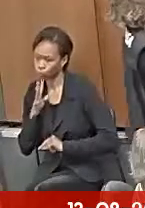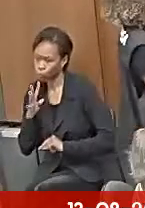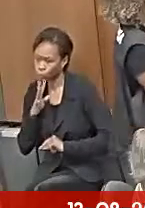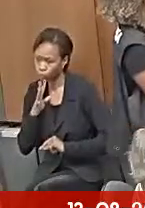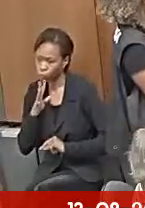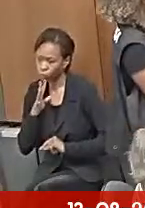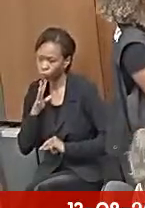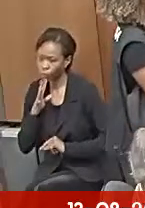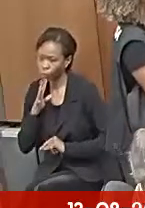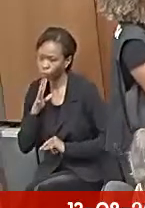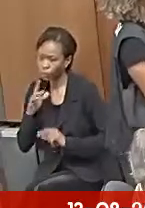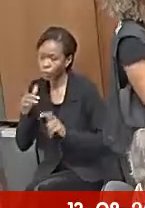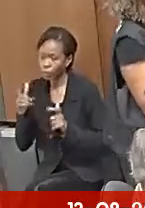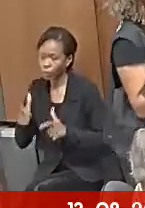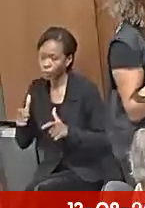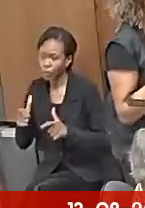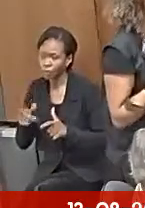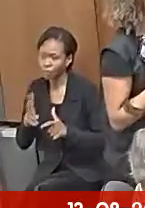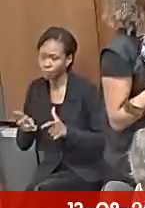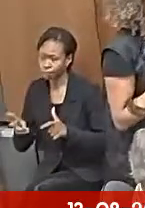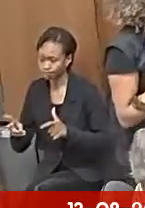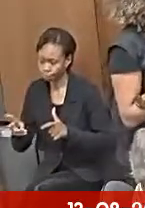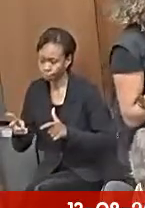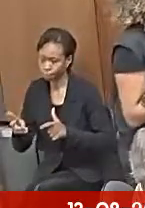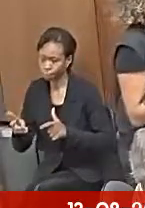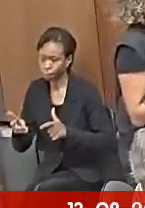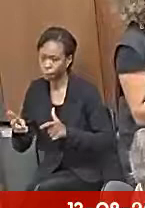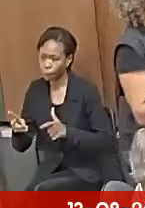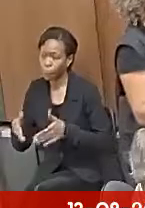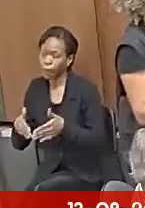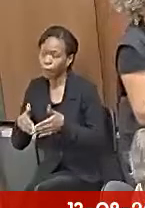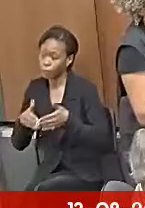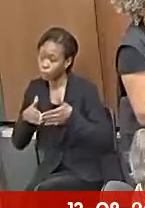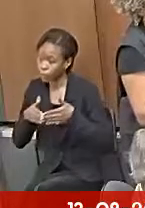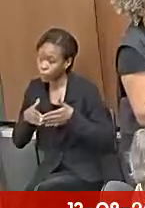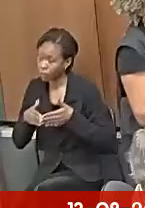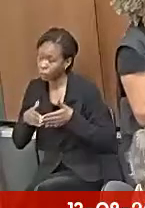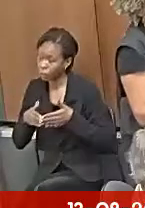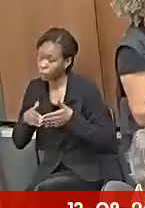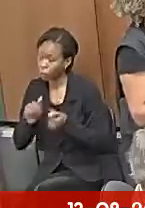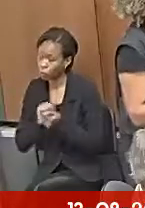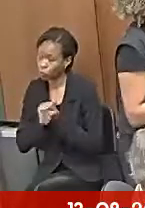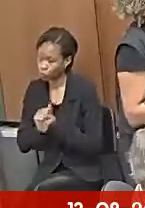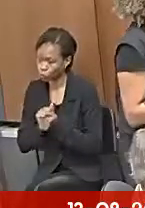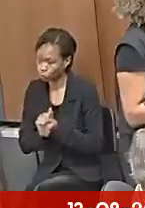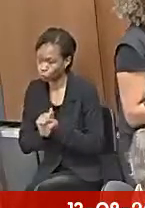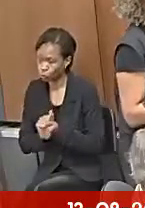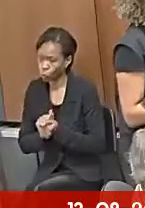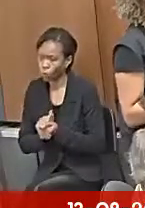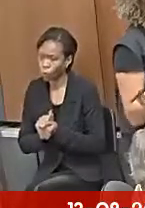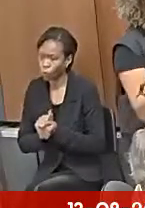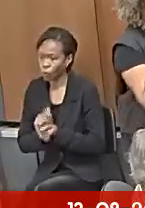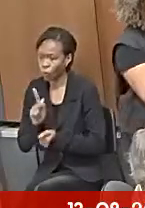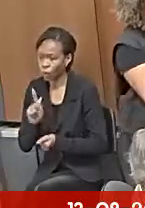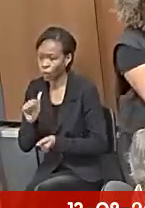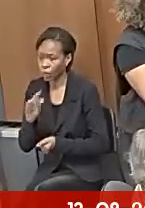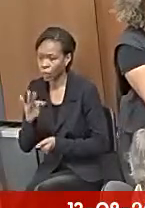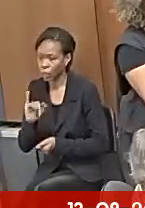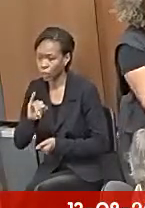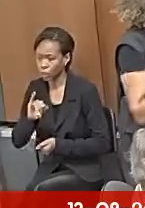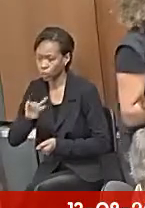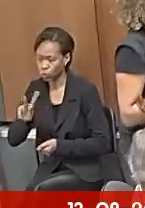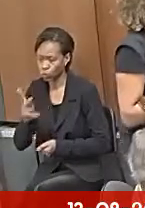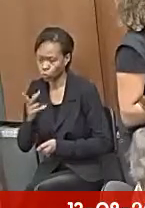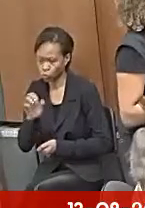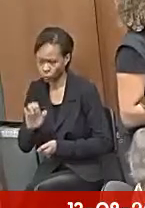terminalidade na oportunidade requer que seja convidada a acompanhar a visita a senhora cativos cristina araújo ribeiro diretor da escola estadual